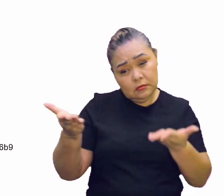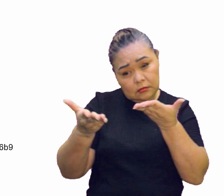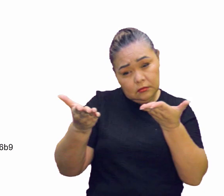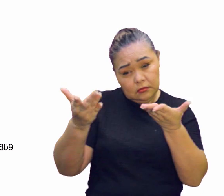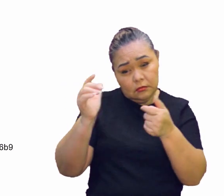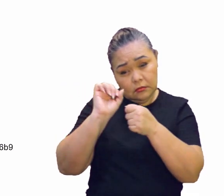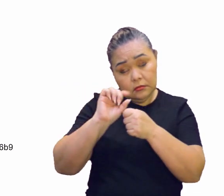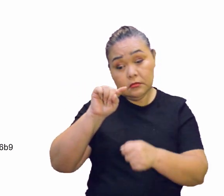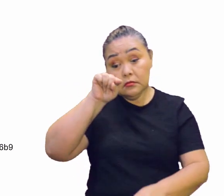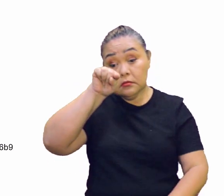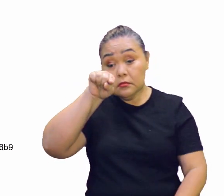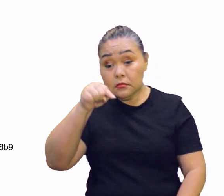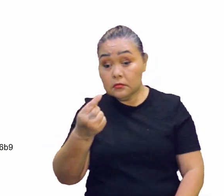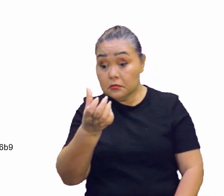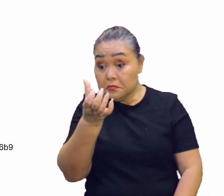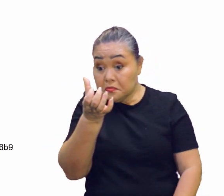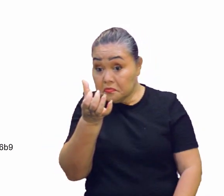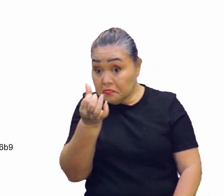menos $1.600